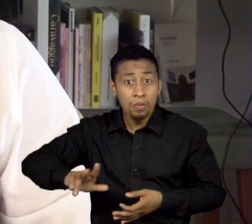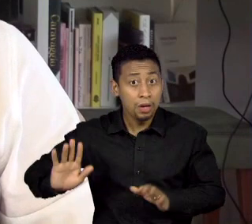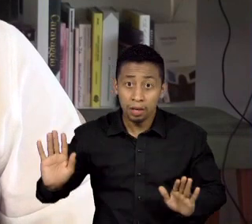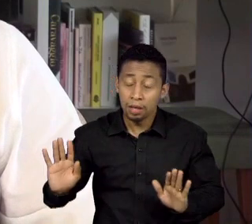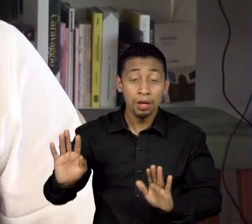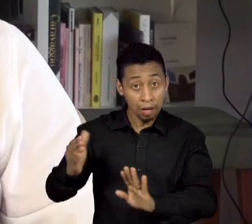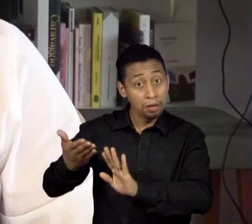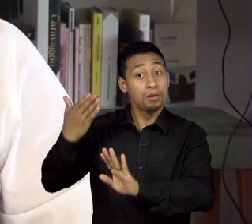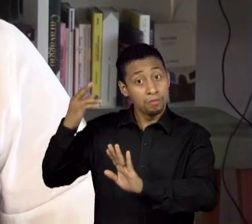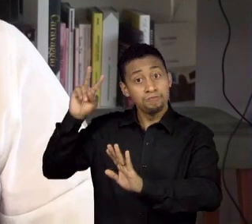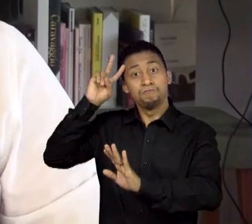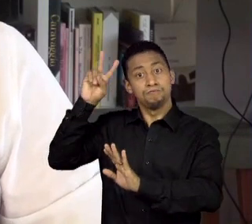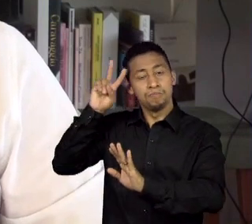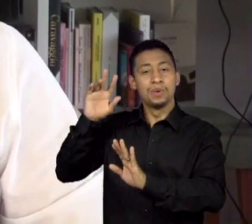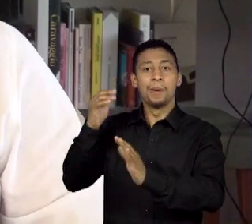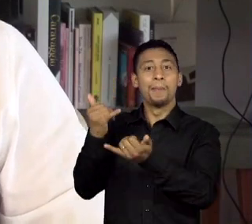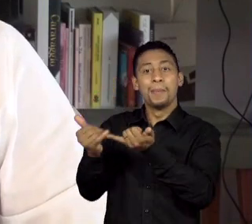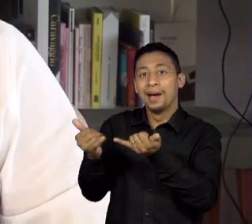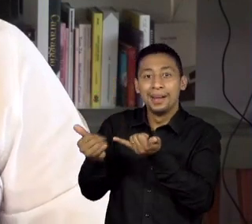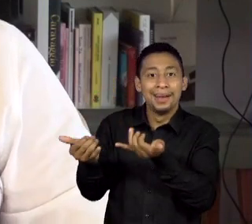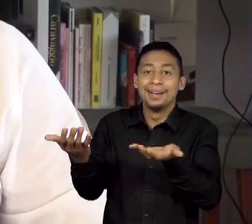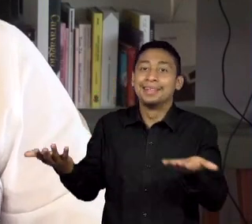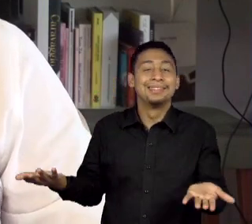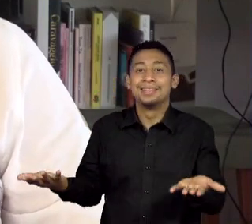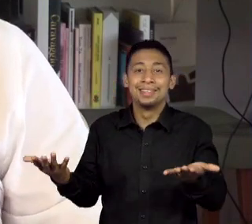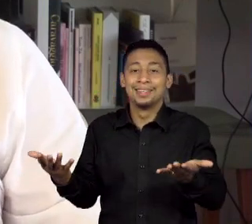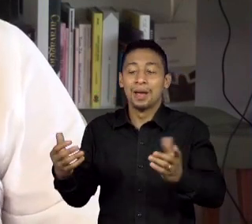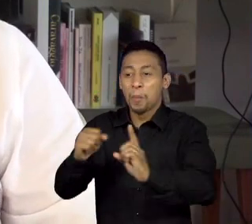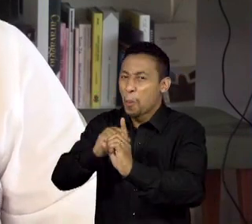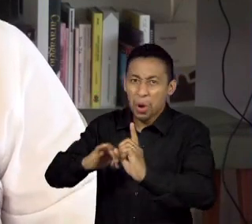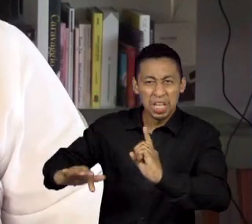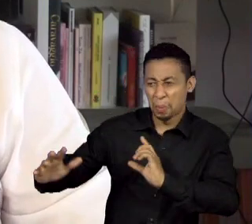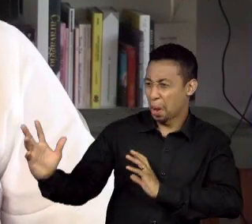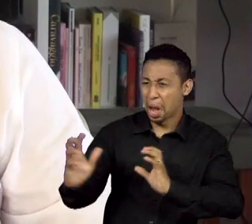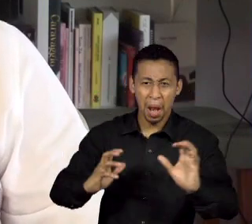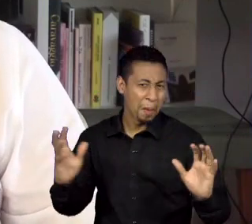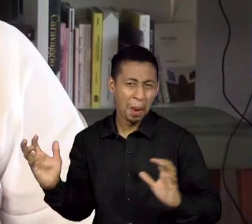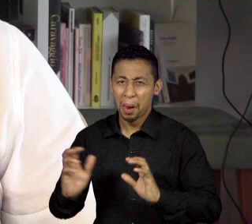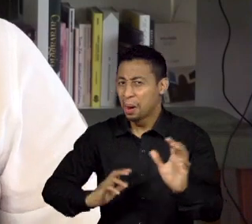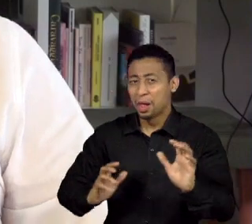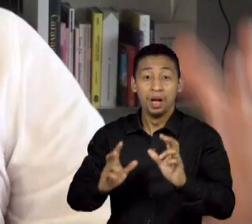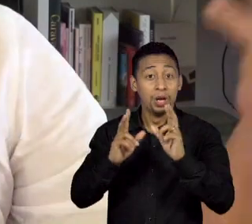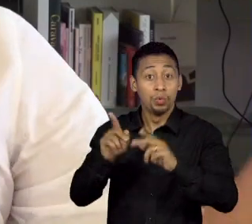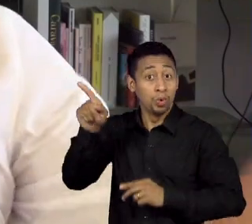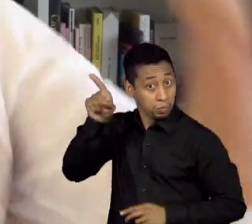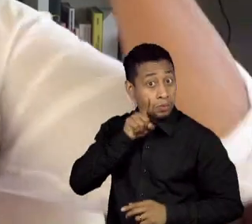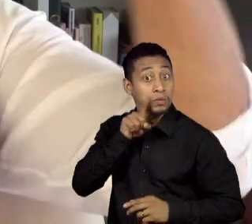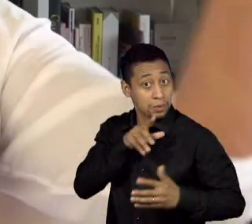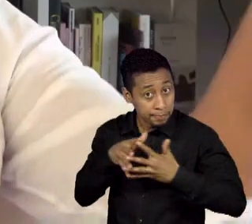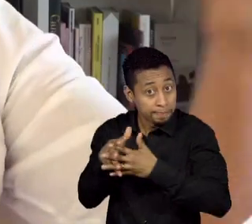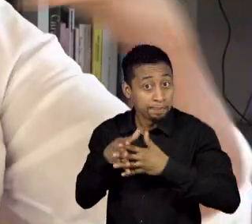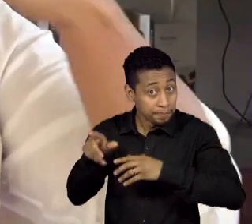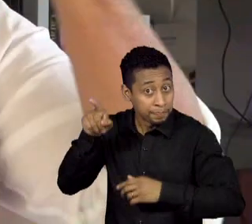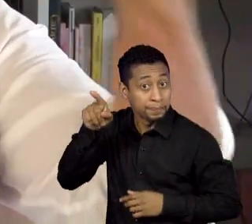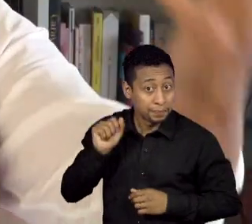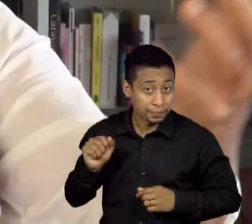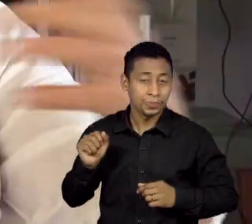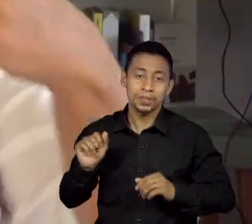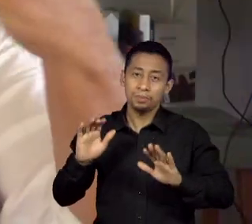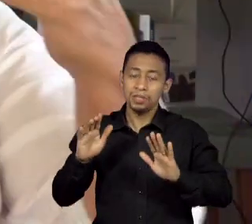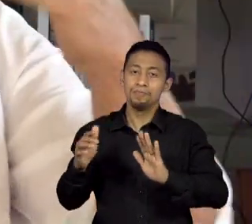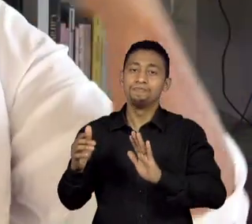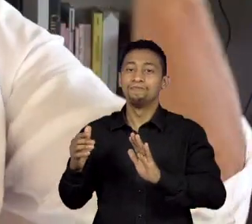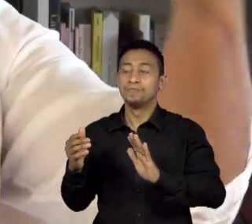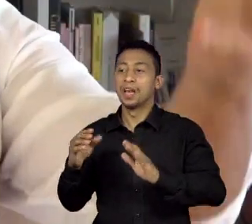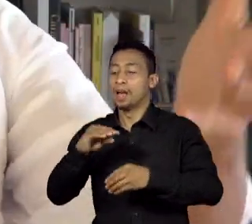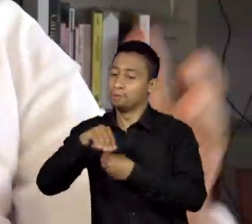o equivalente a uma guerra de Troia brasileira, uma guerra civil americana, né? Então, aí isso deu, quando a gente juntou essas duas coisas, a gente falou, bom,